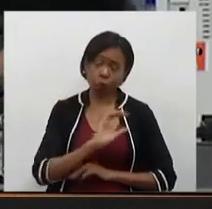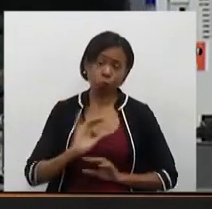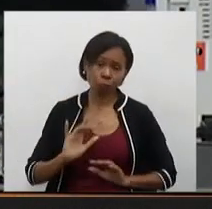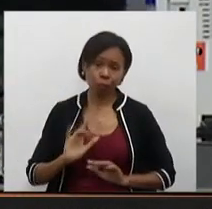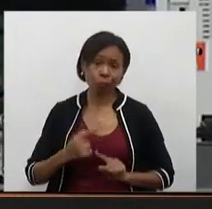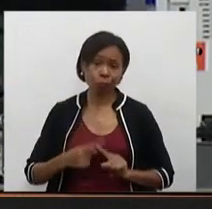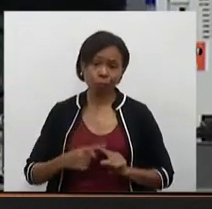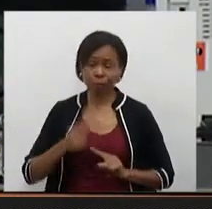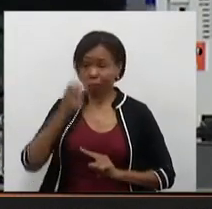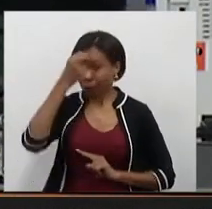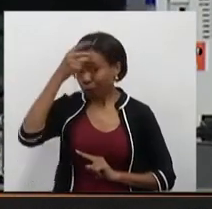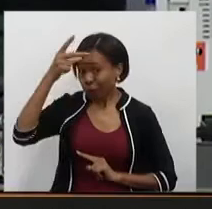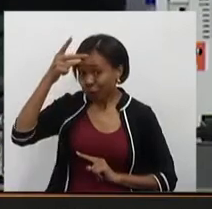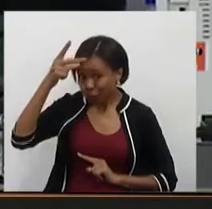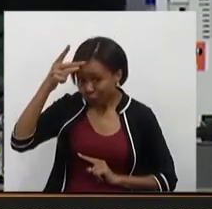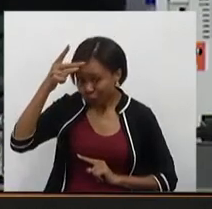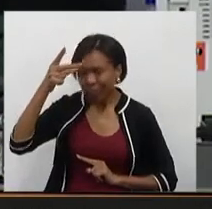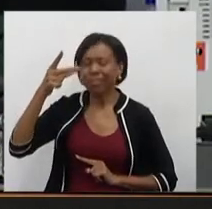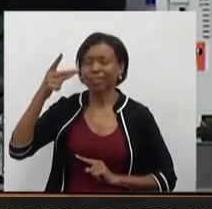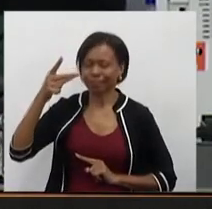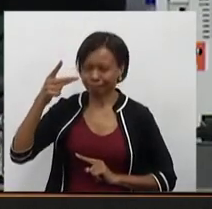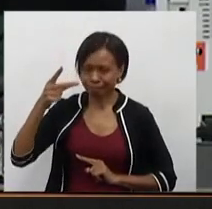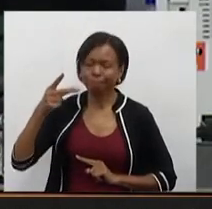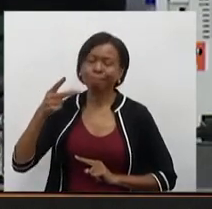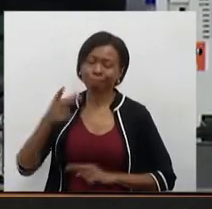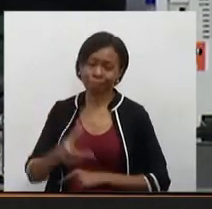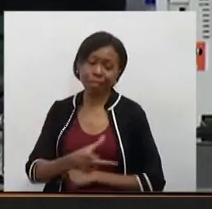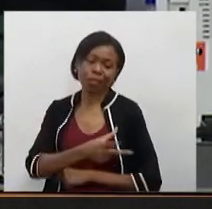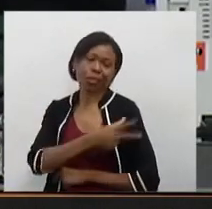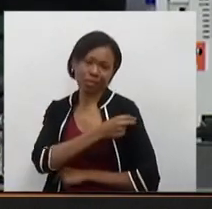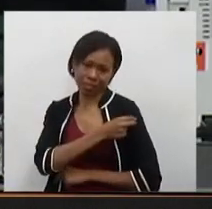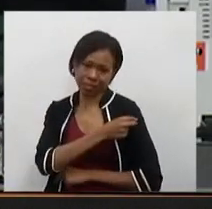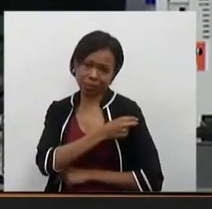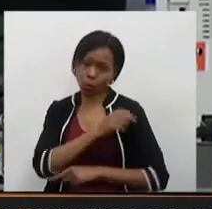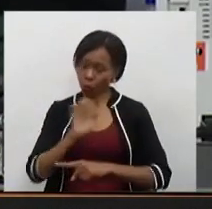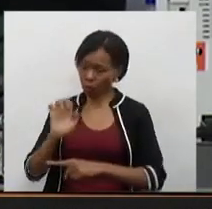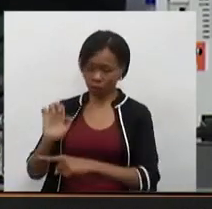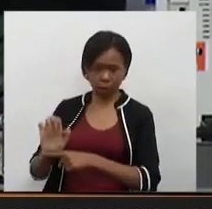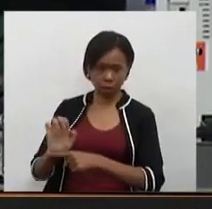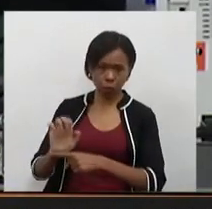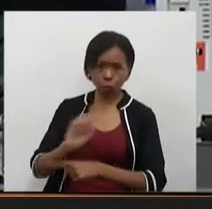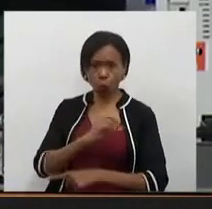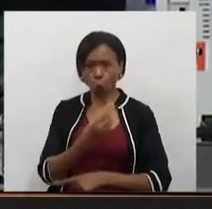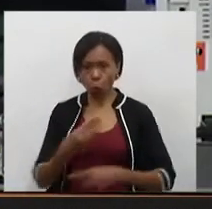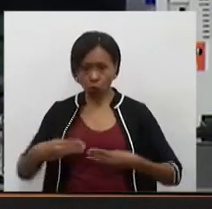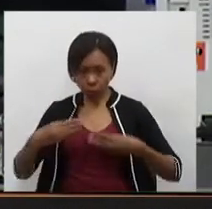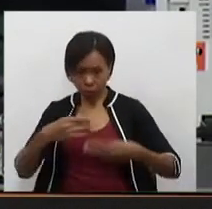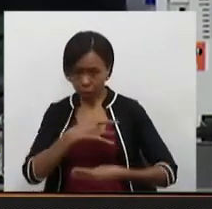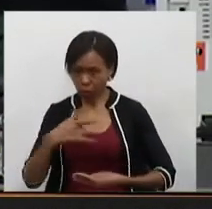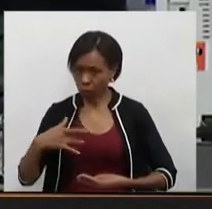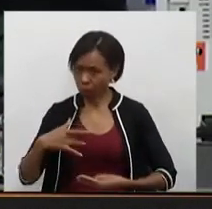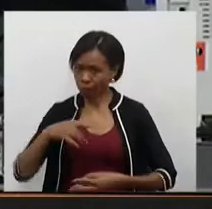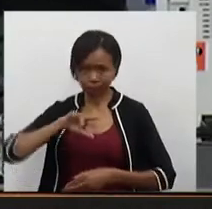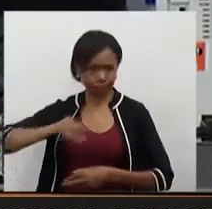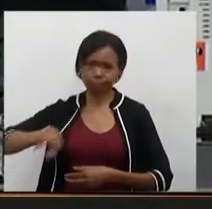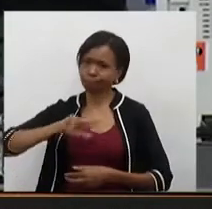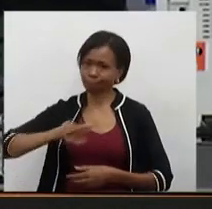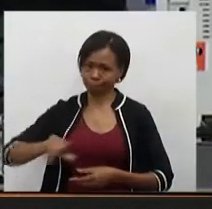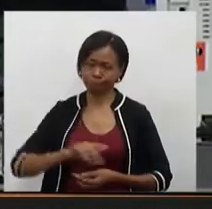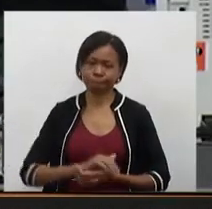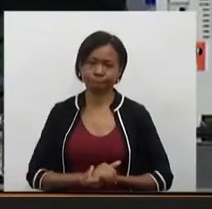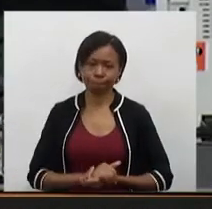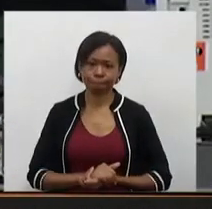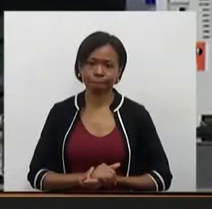aplica a vacina. O Estado não aplica e nem o Ministério da Saúde aplica. Eu acho de suma importância essa